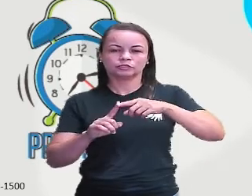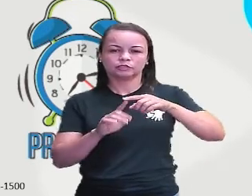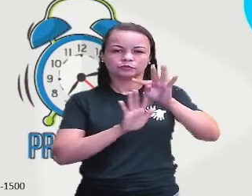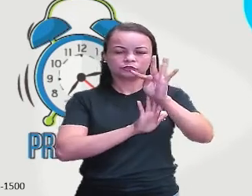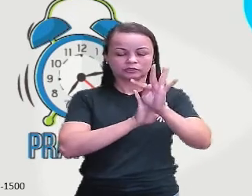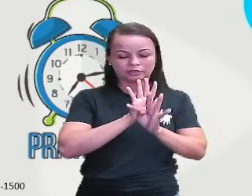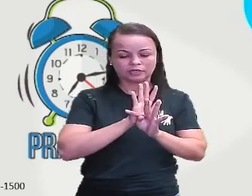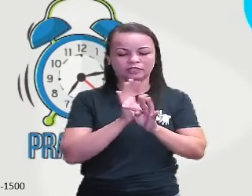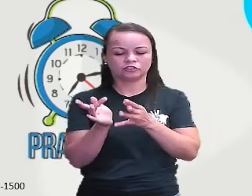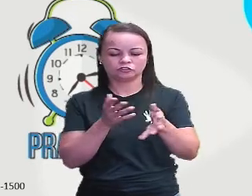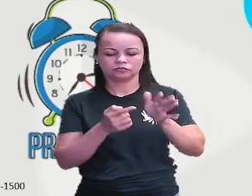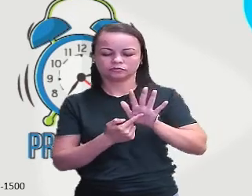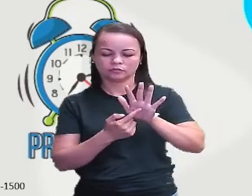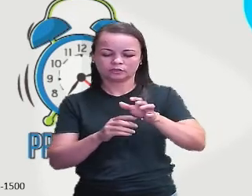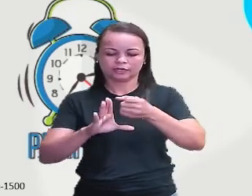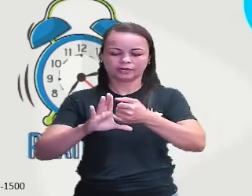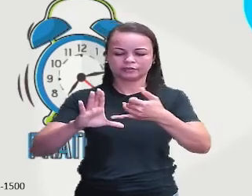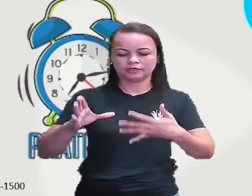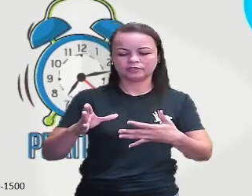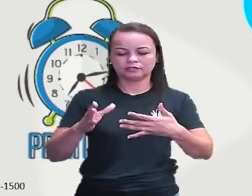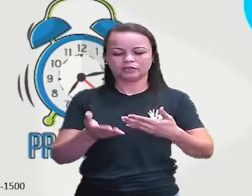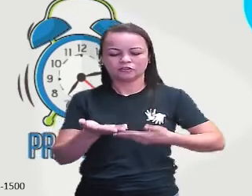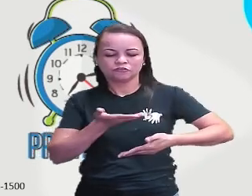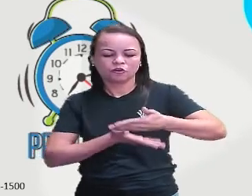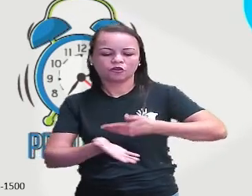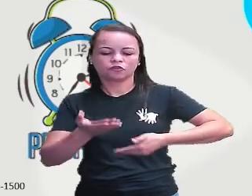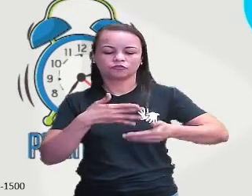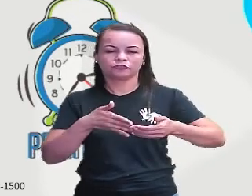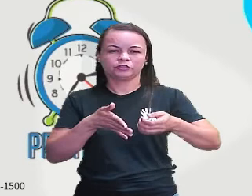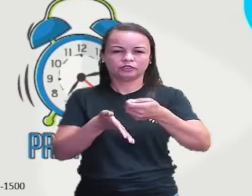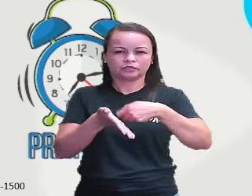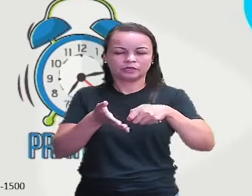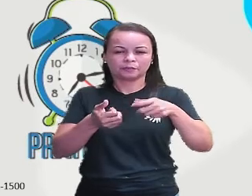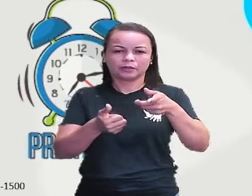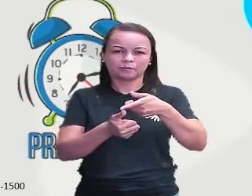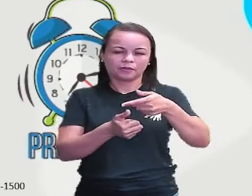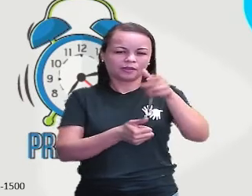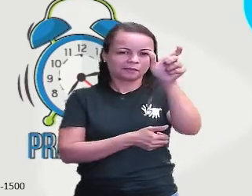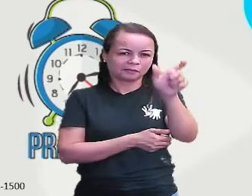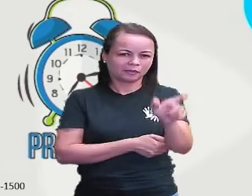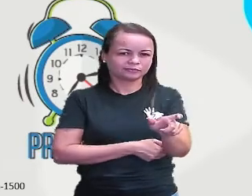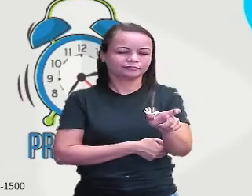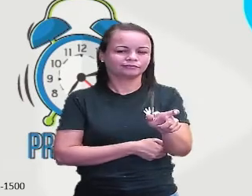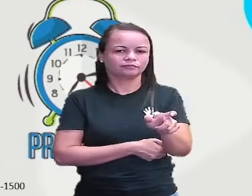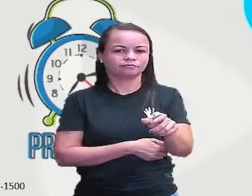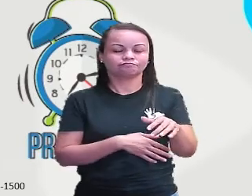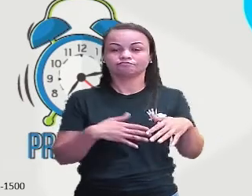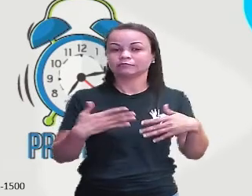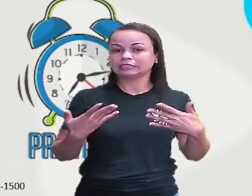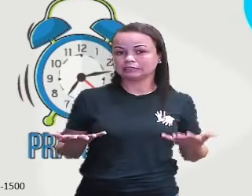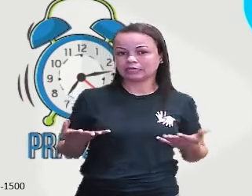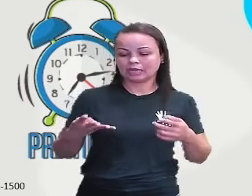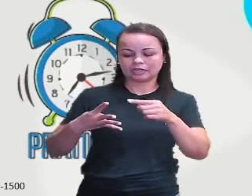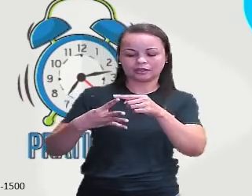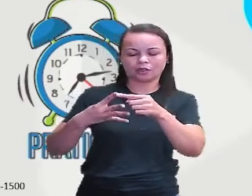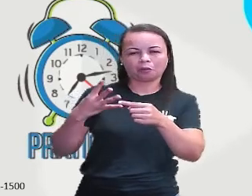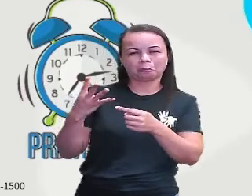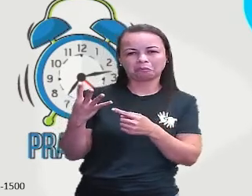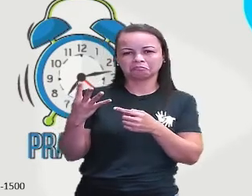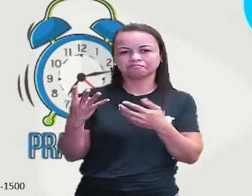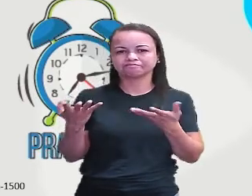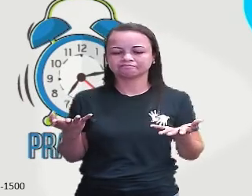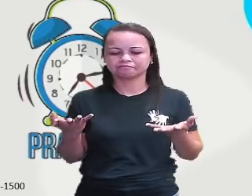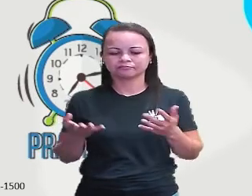remetente e um destinatário, geralmente é escrito em primeira pessoa. E aí? Vamos lá então.